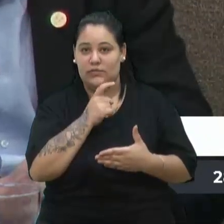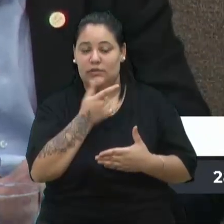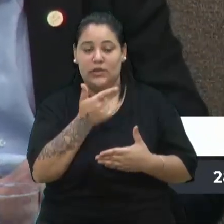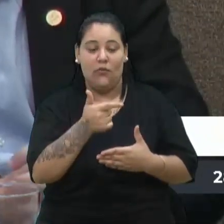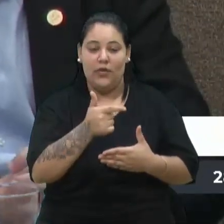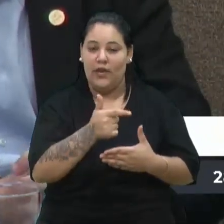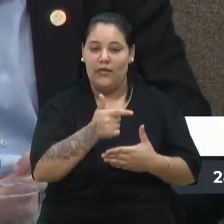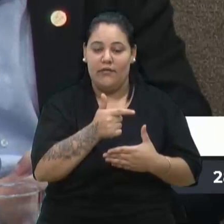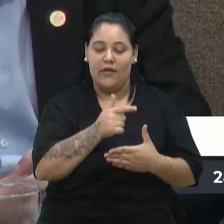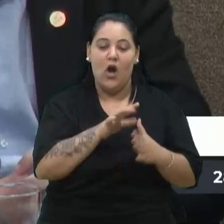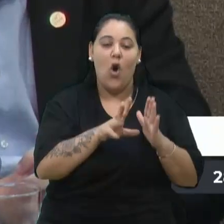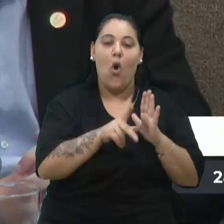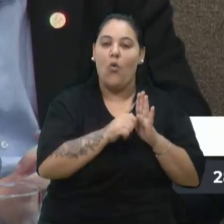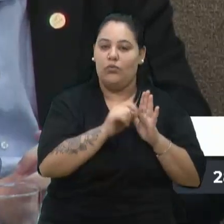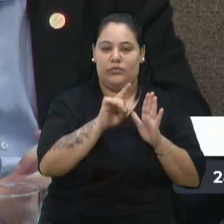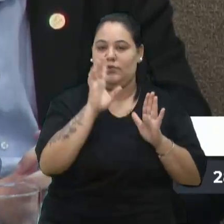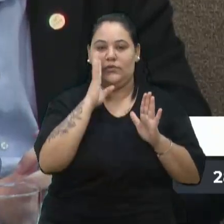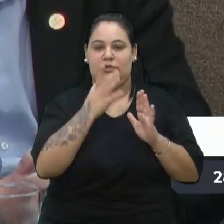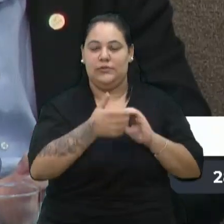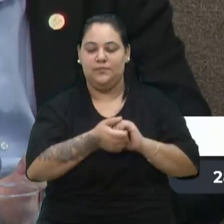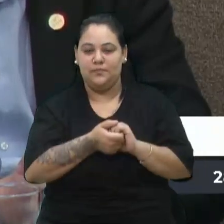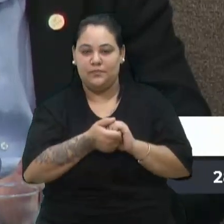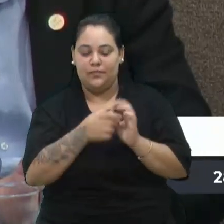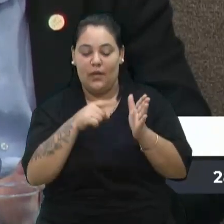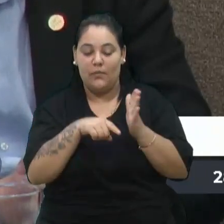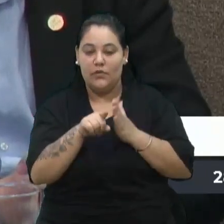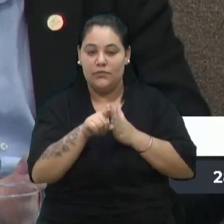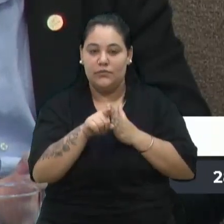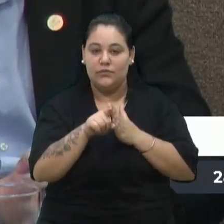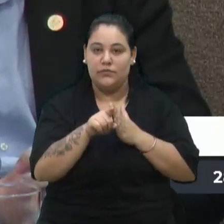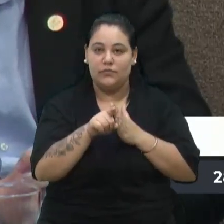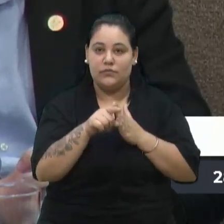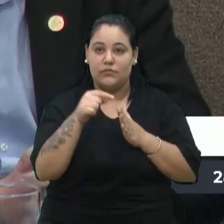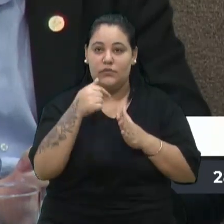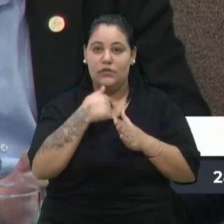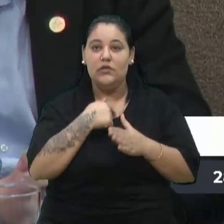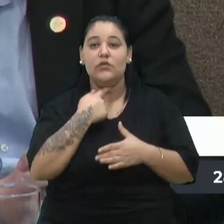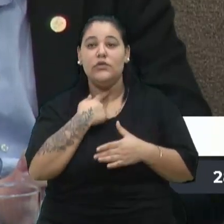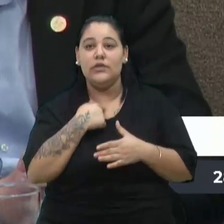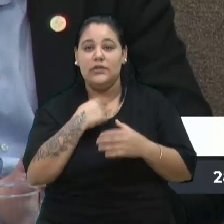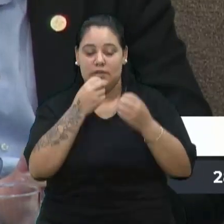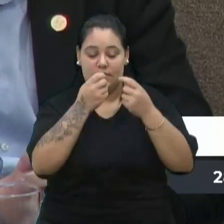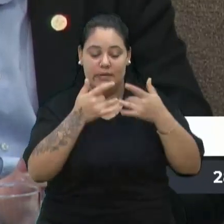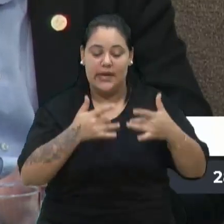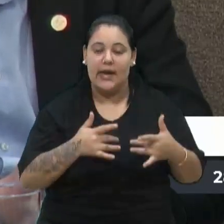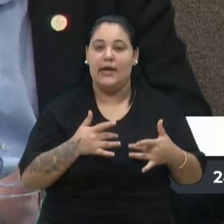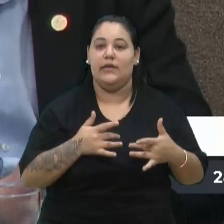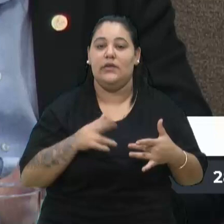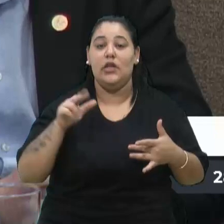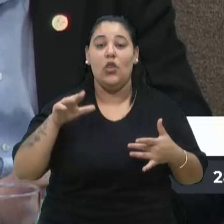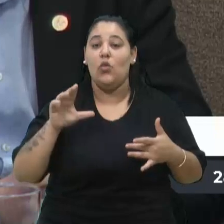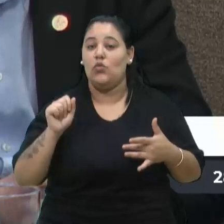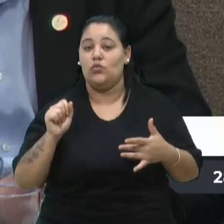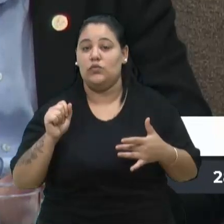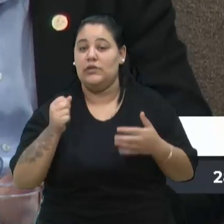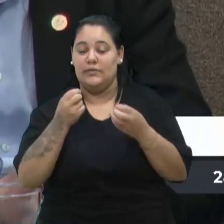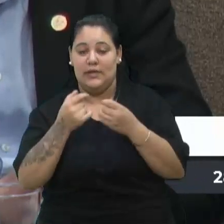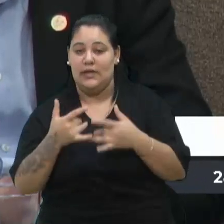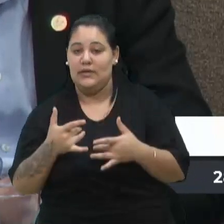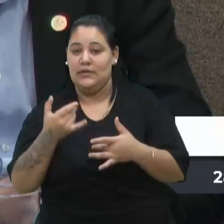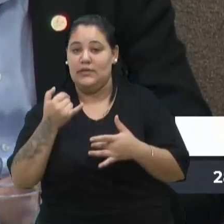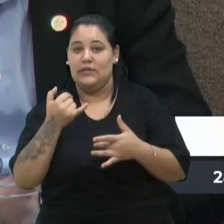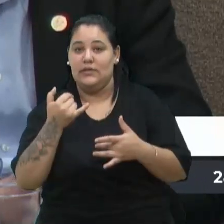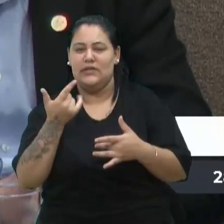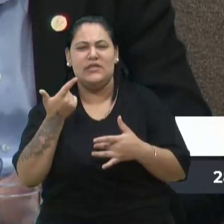né? E a pergunta que eu gostaria que explicassem, que nunca explicaram, é: se houve roubo, se